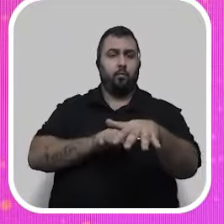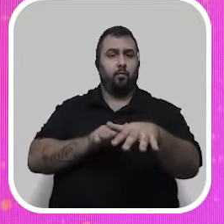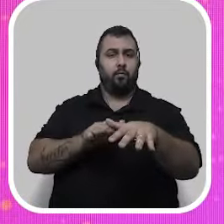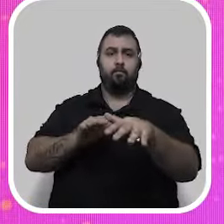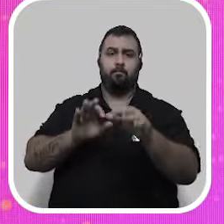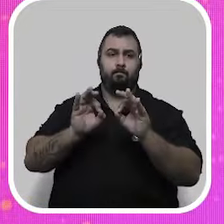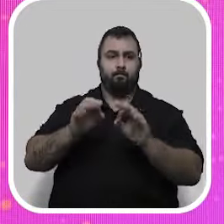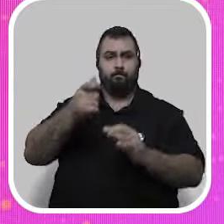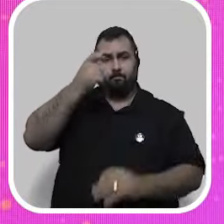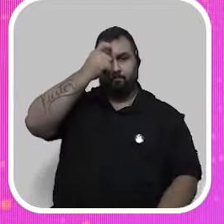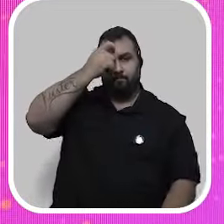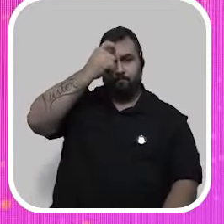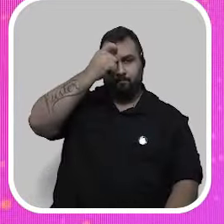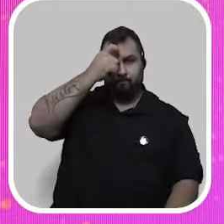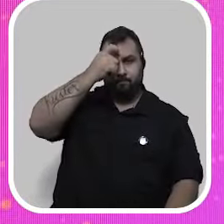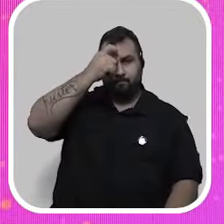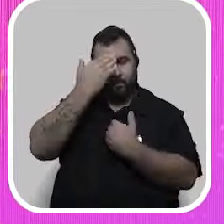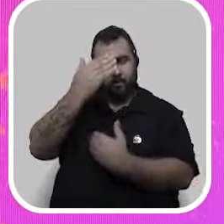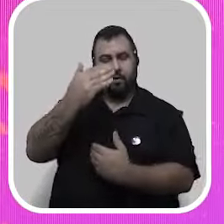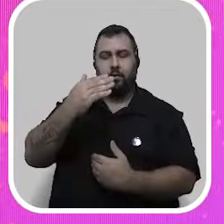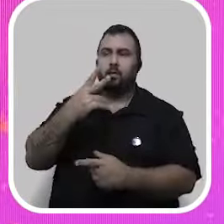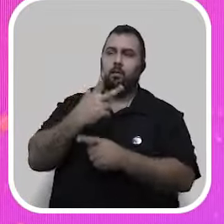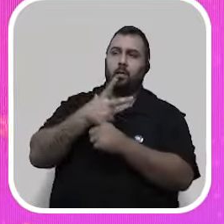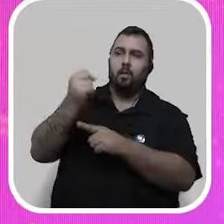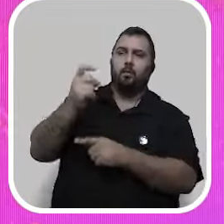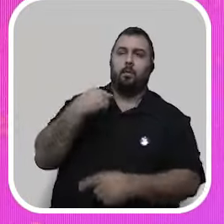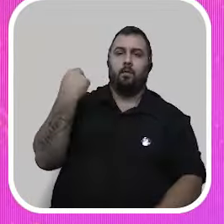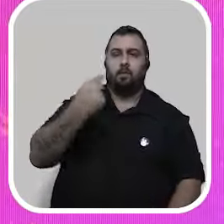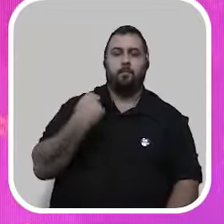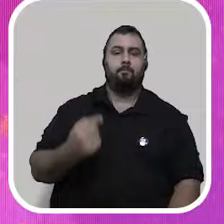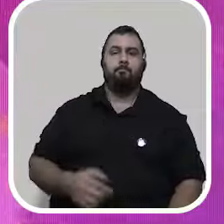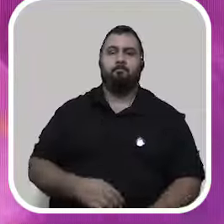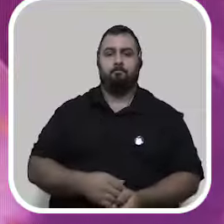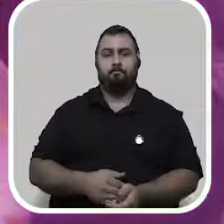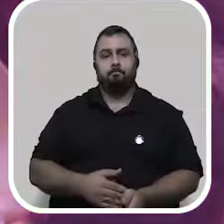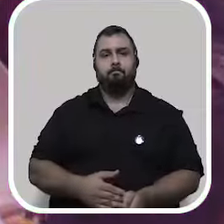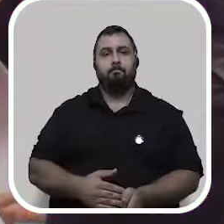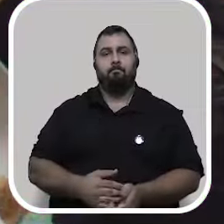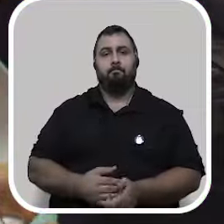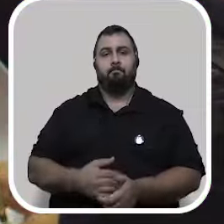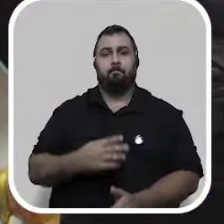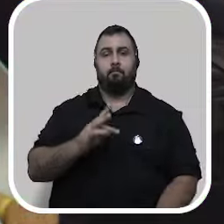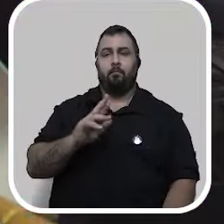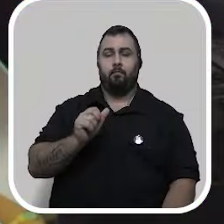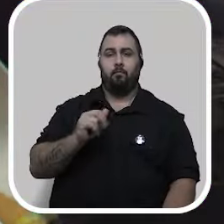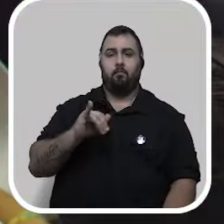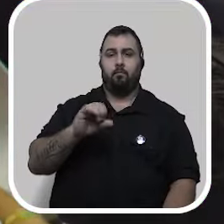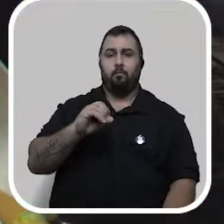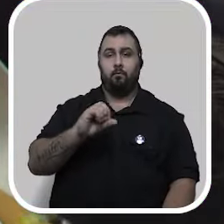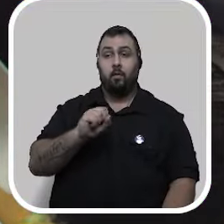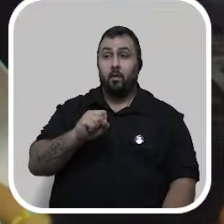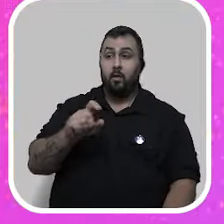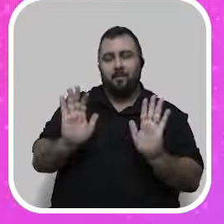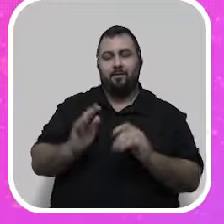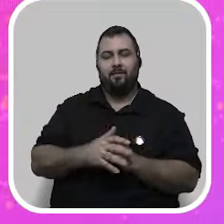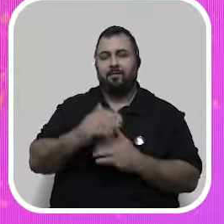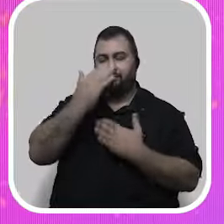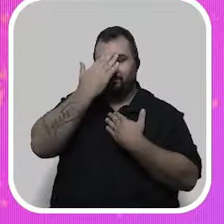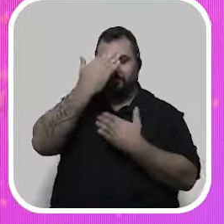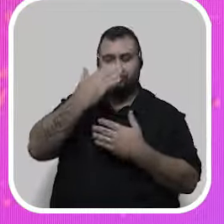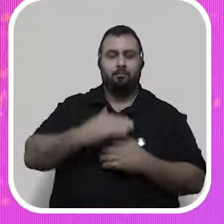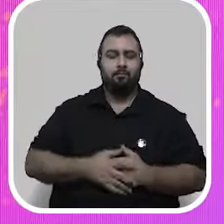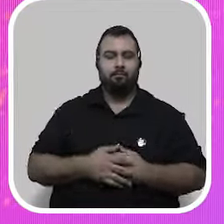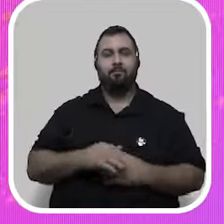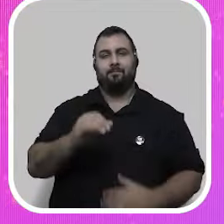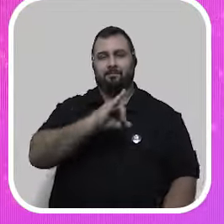a campeã do carnaval carioca em 2024 eu queria pedir uma salva de palmas tarc momento é todo seu Muito obrigado oi